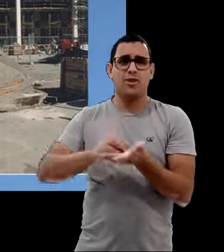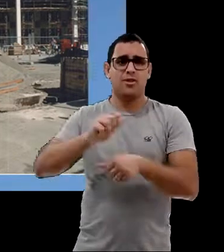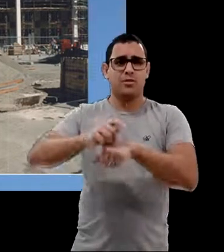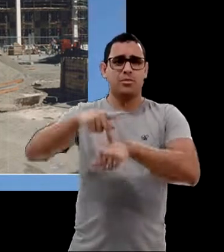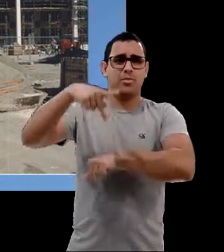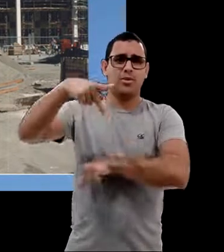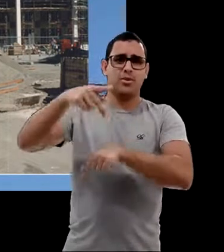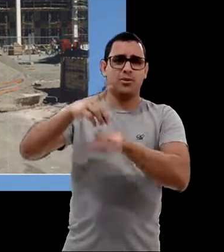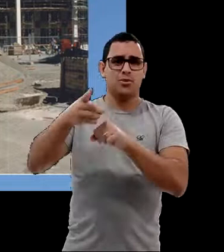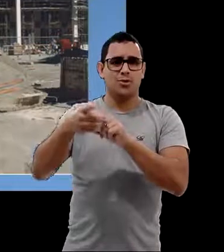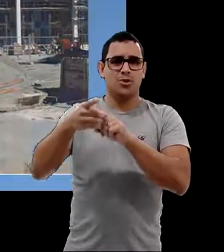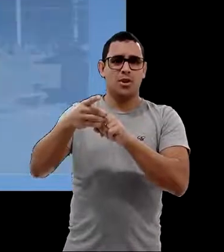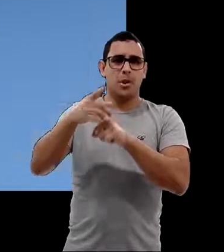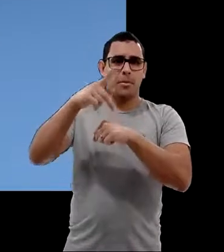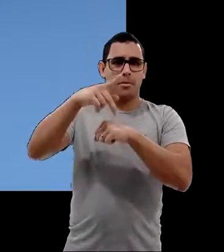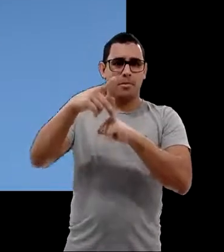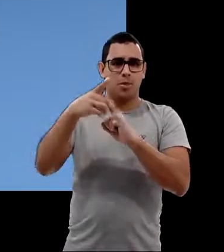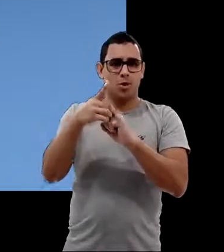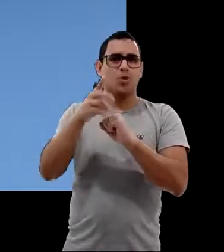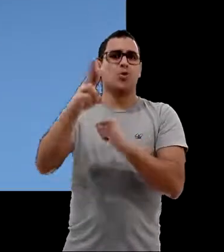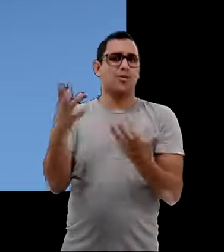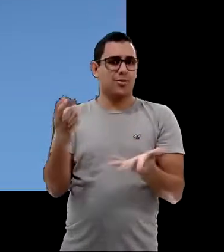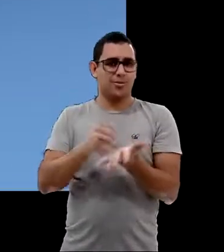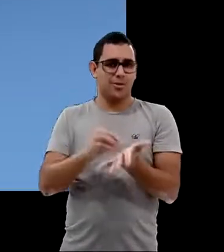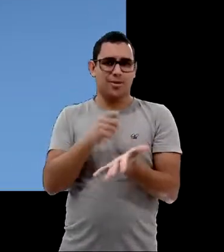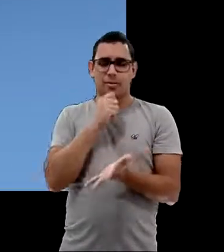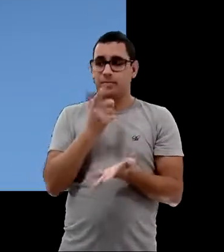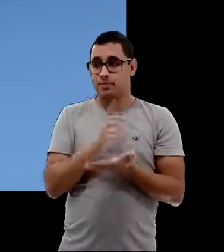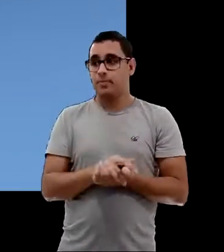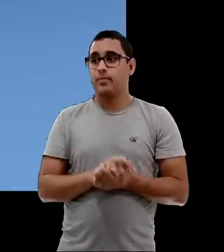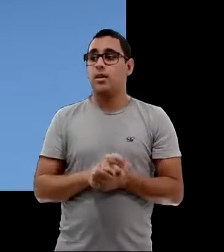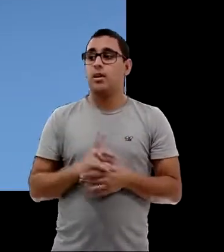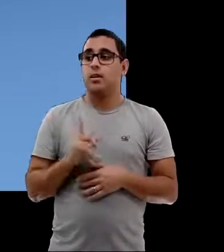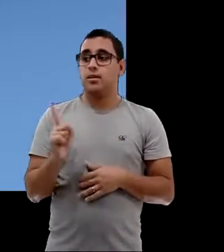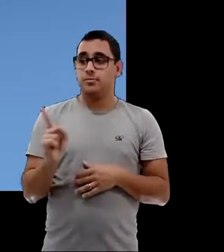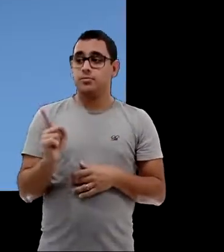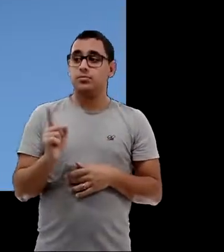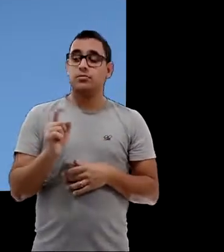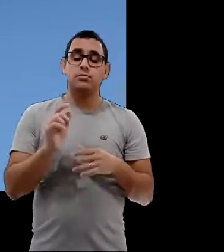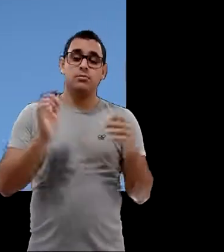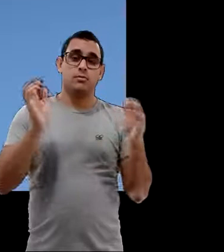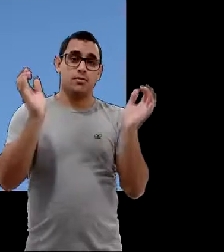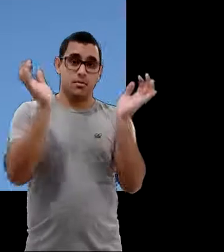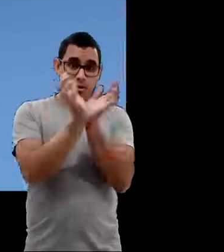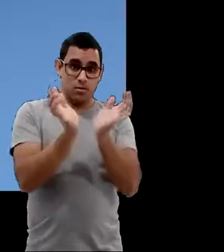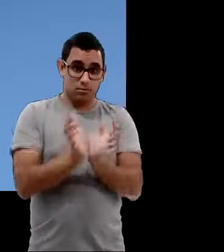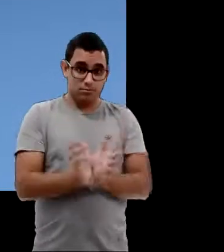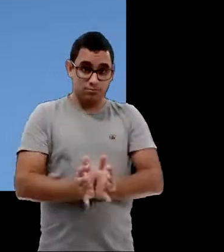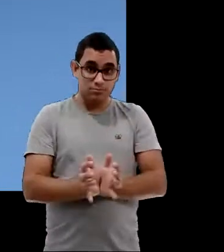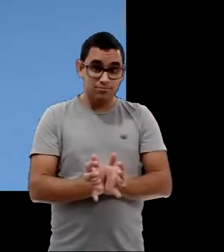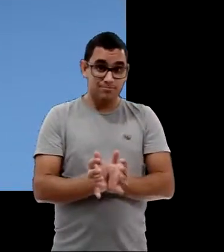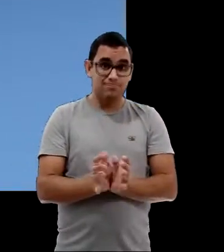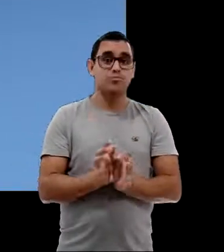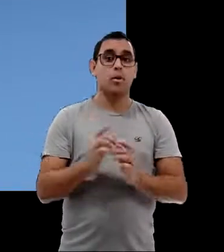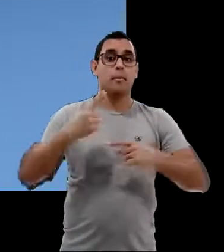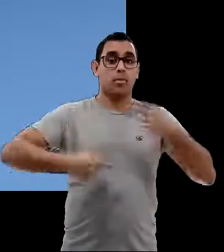o mais inteligente do mundo. A estratificação política corresponde à capacidade de tomar decisões